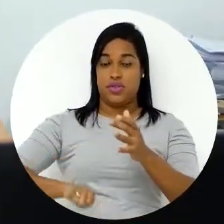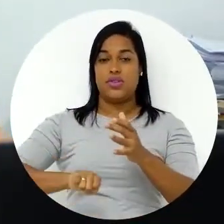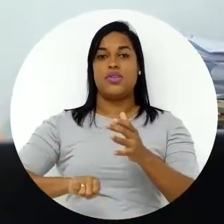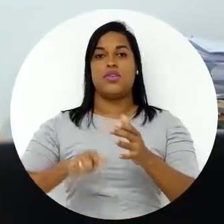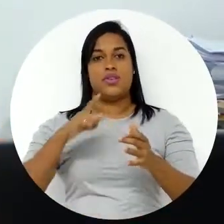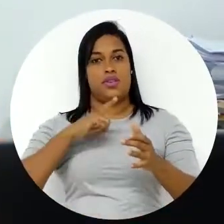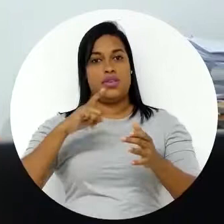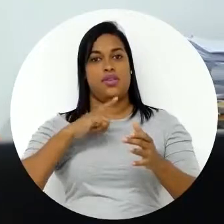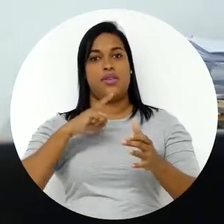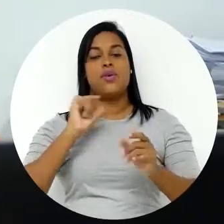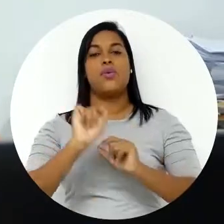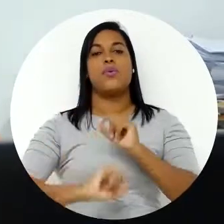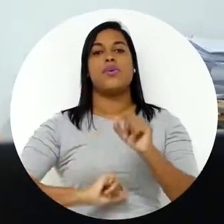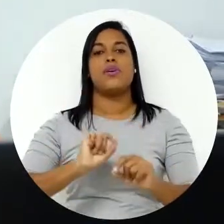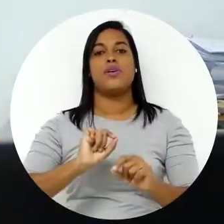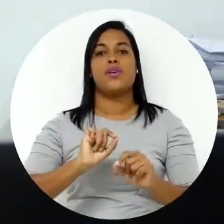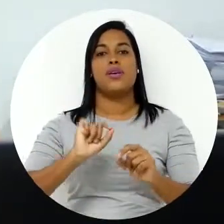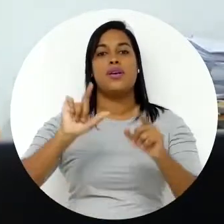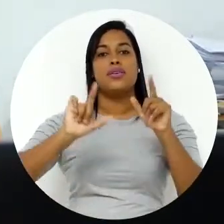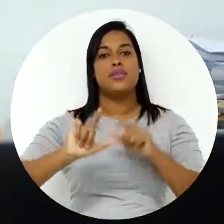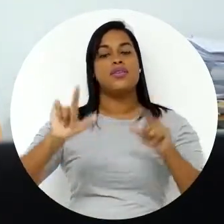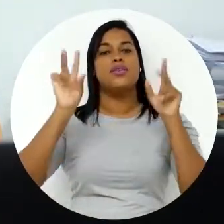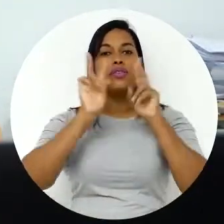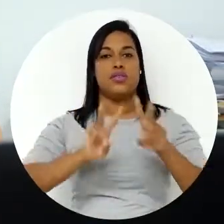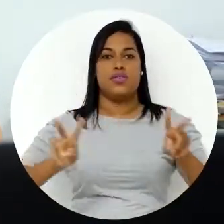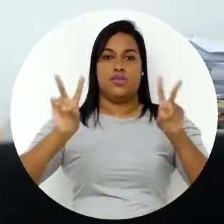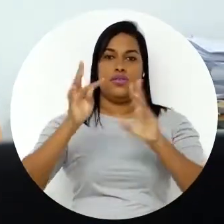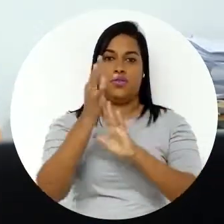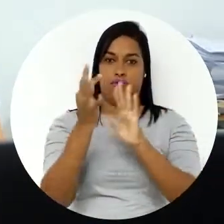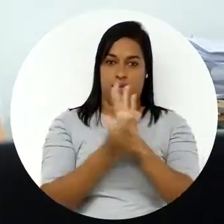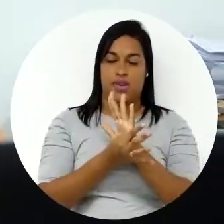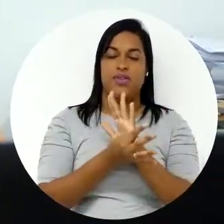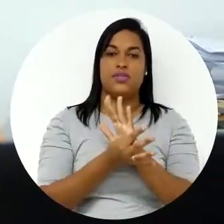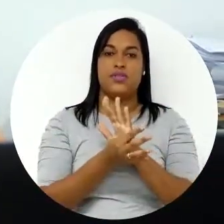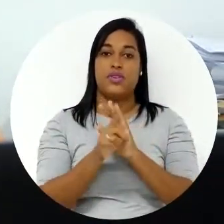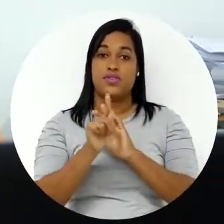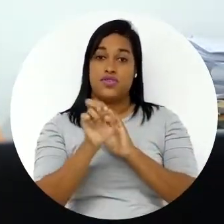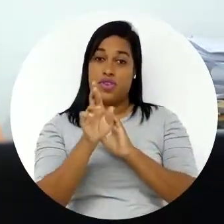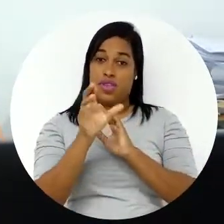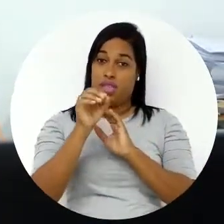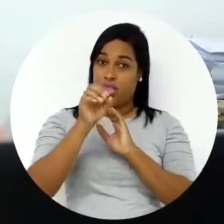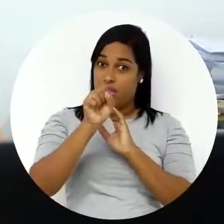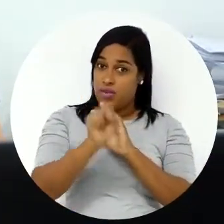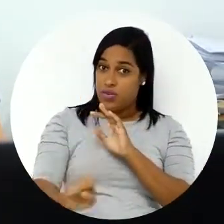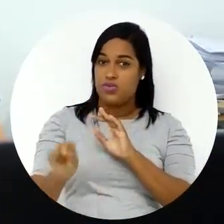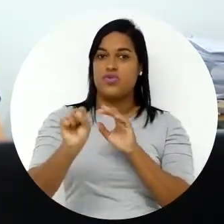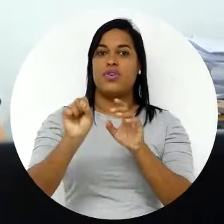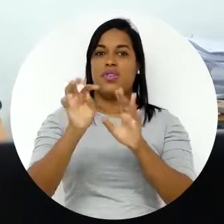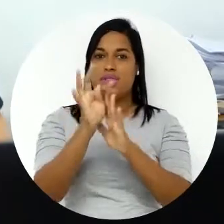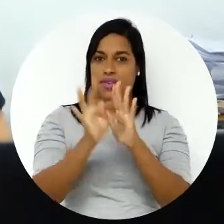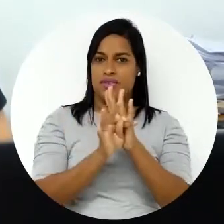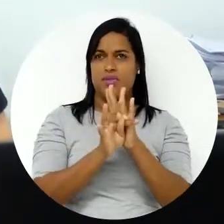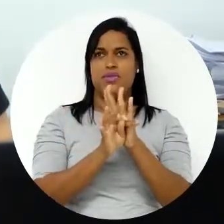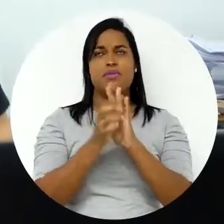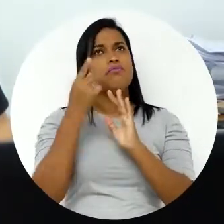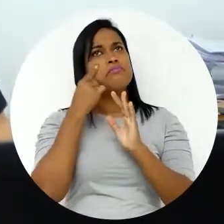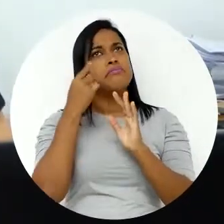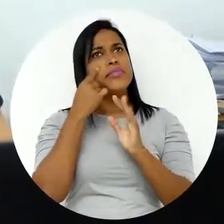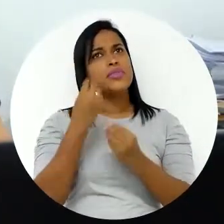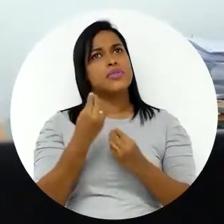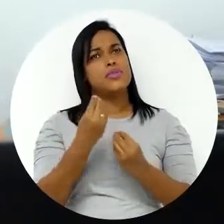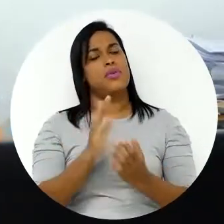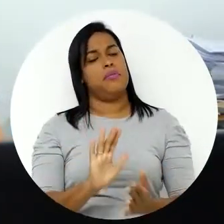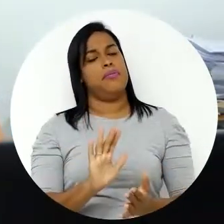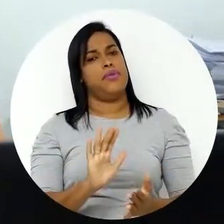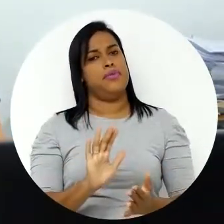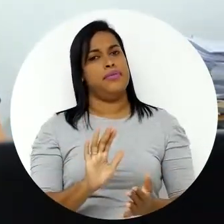escrita faz com que a gente tenha que se adequar a gêneros textuais. Então essa relação de gêneros textuais faz com que a gente pense da